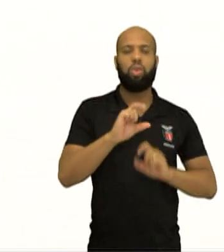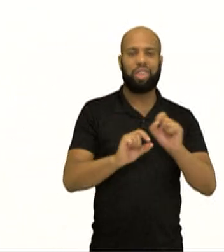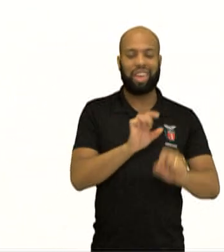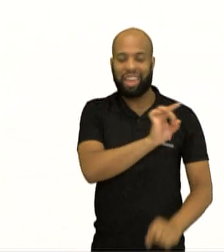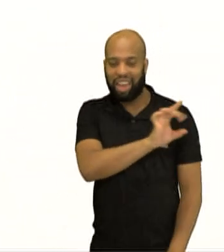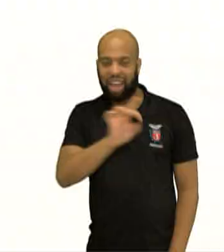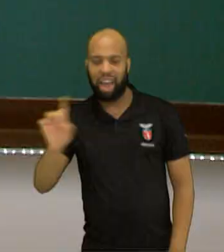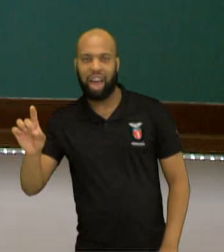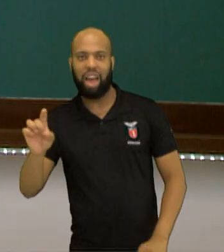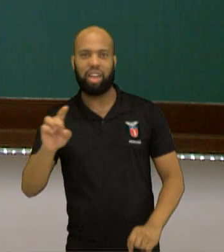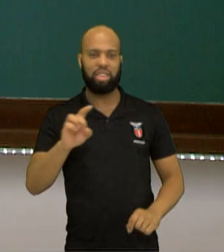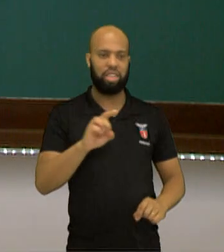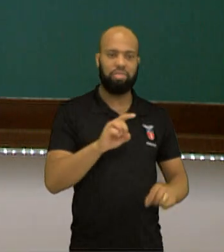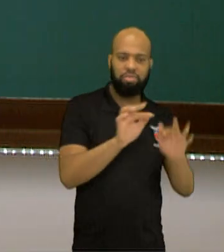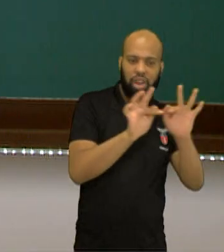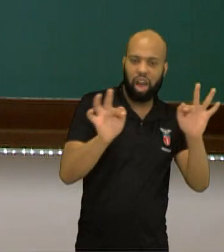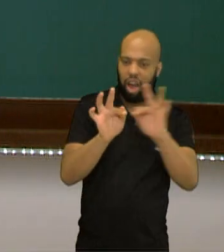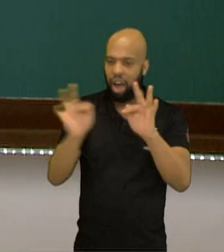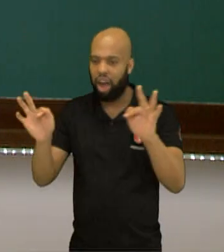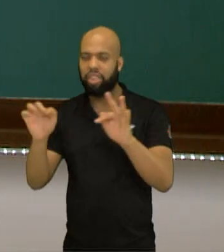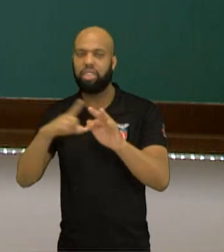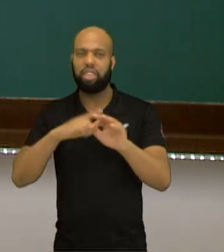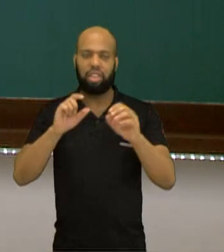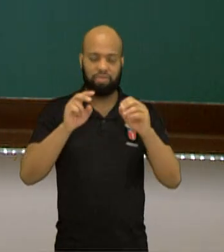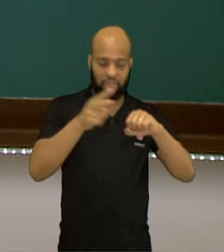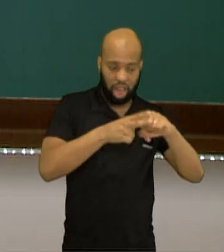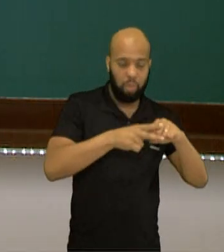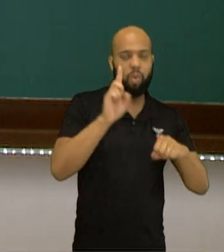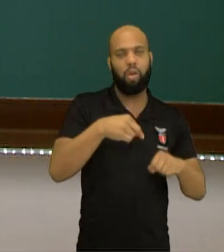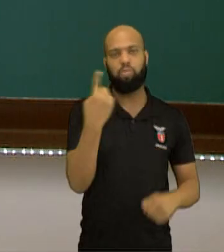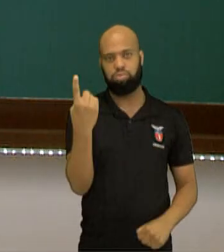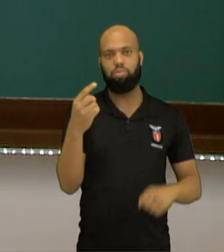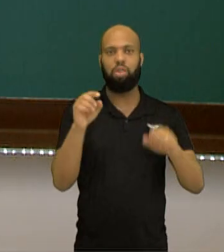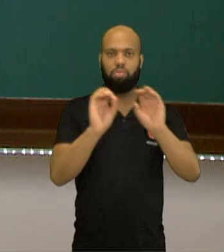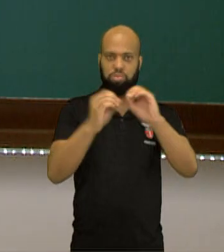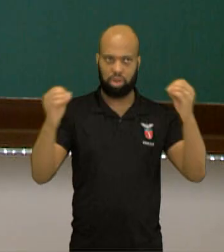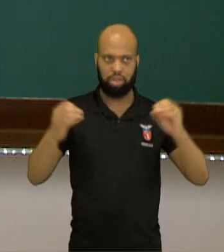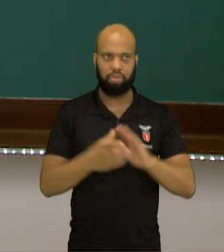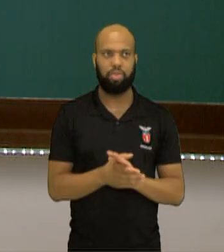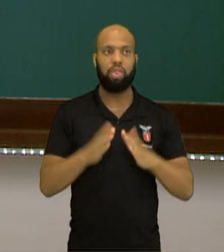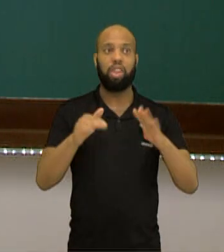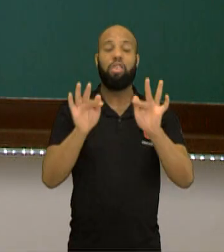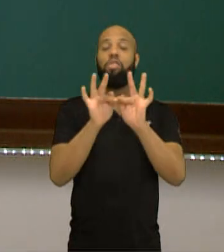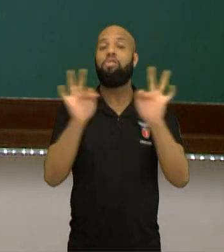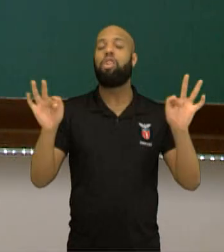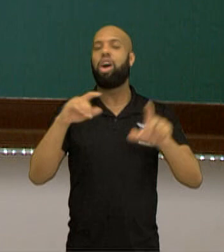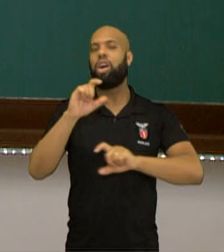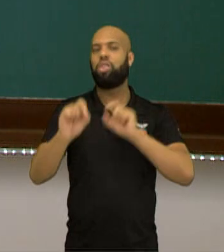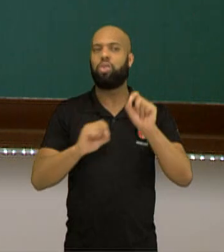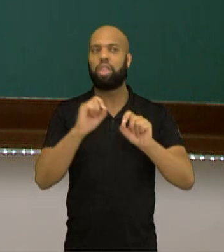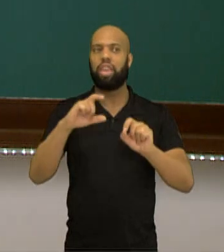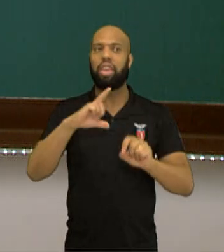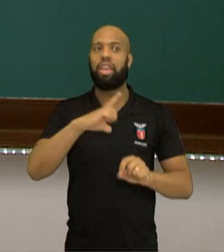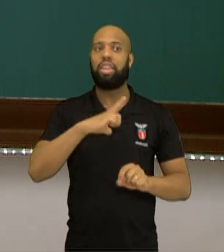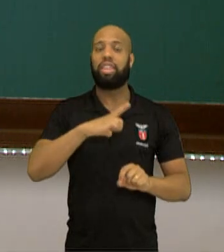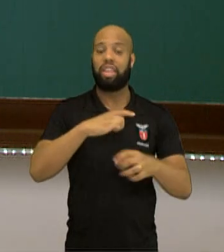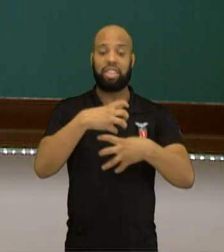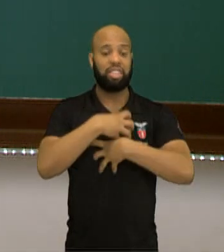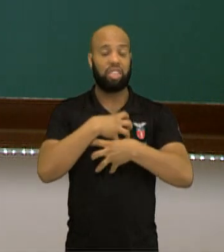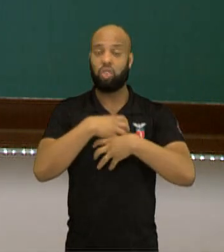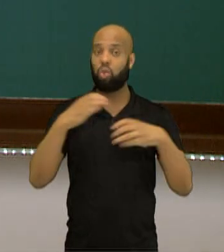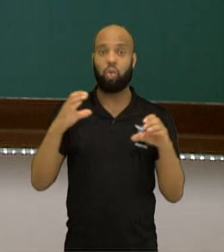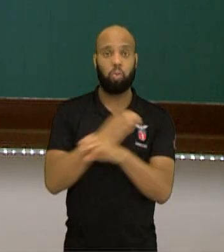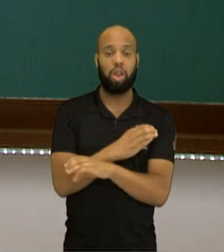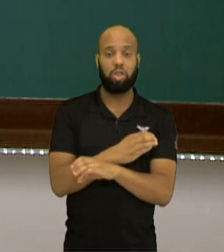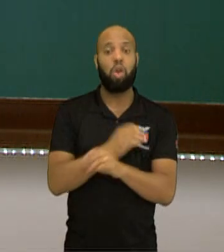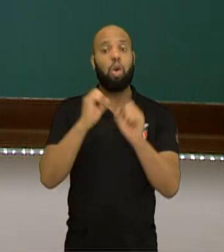oração. Então, olha aqui. Frase é o enunciado que em uma situação comunicativa apresenta sentido completo com ou